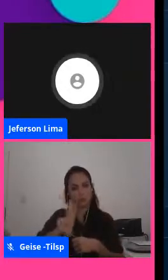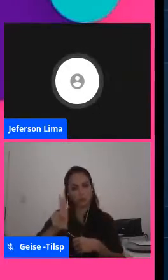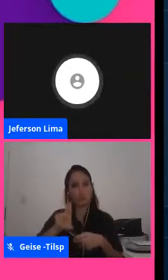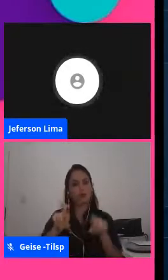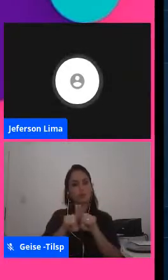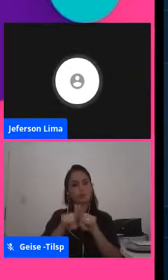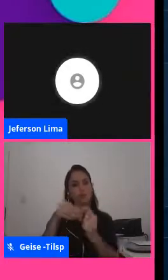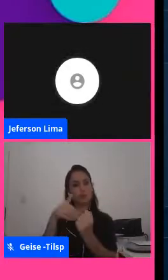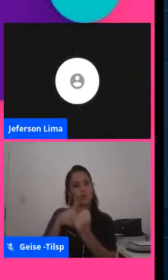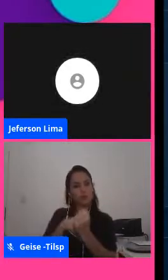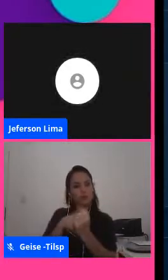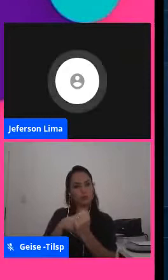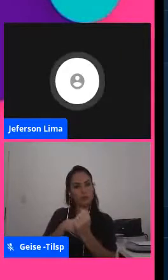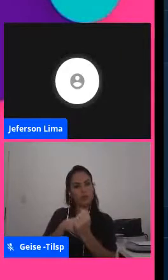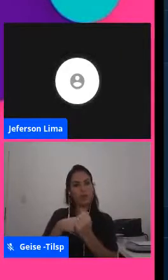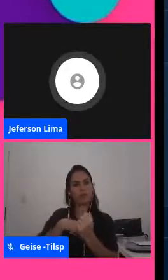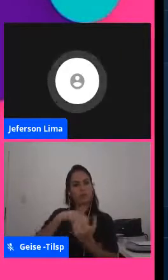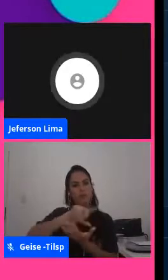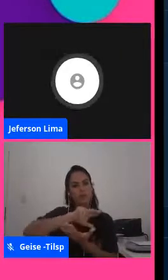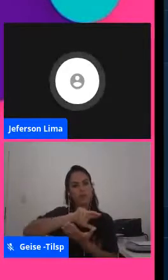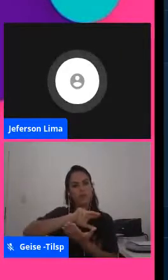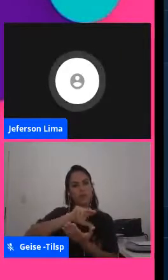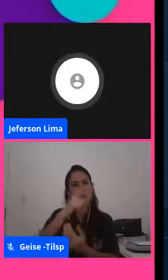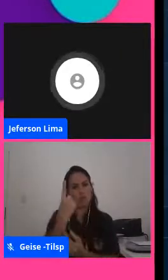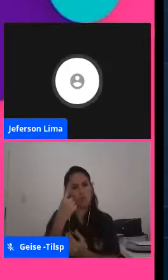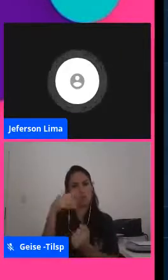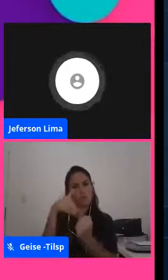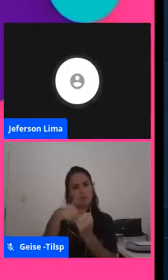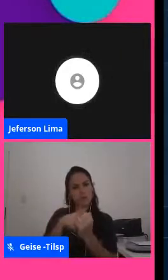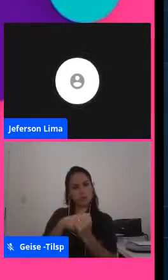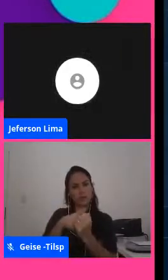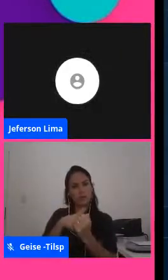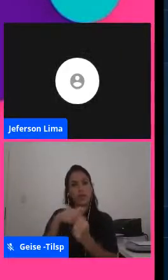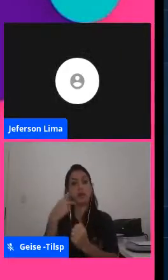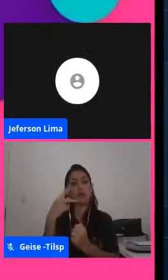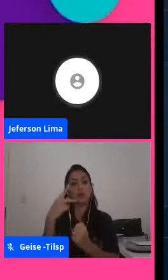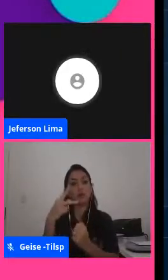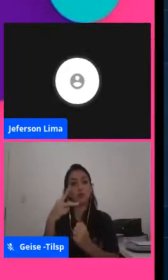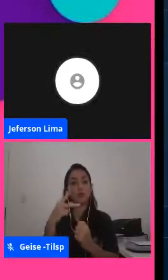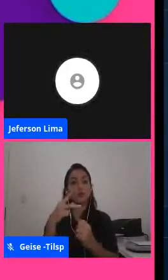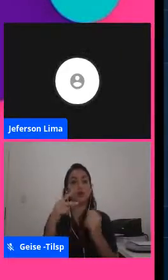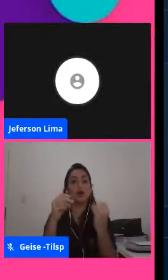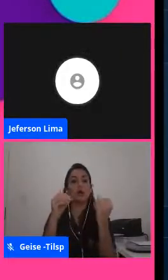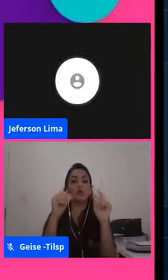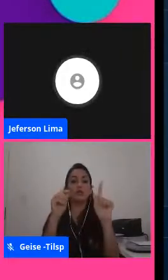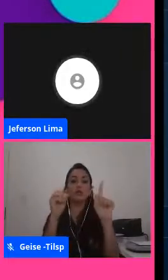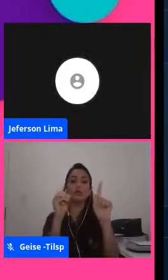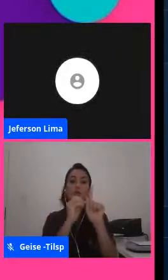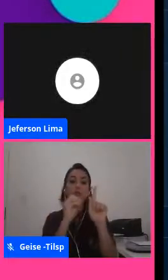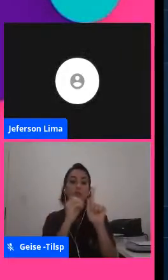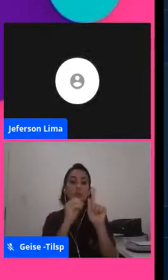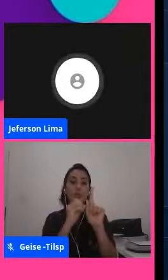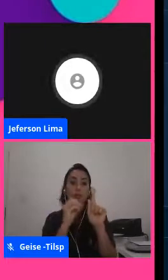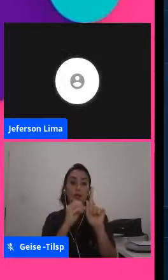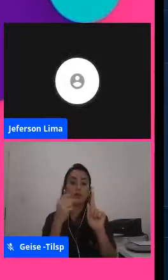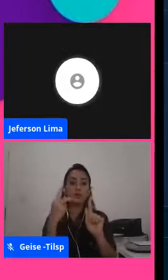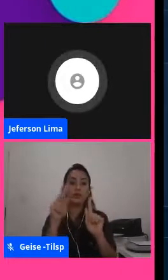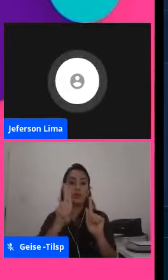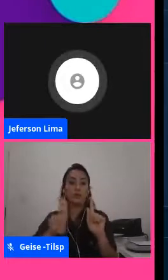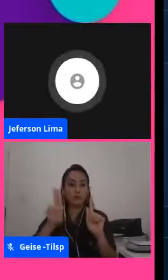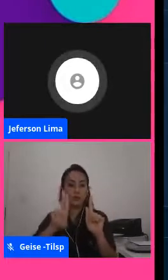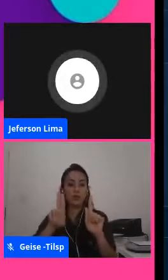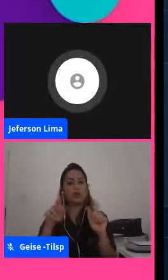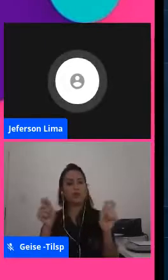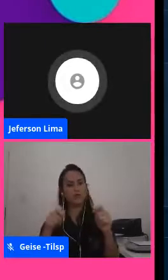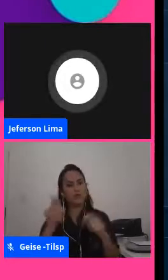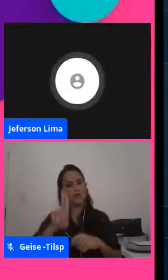diversas senhas para eu inserir. Diversas não, você tem uma só. Você loga sua conta do Gmail. Então, é bem tranquilo mesmo. Só que, mesmo